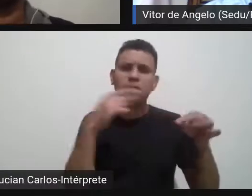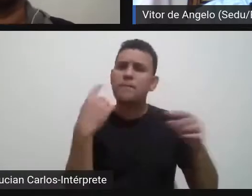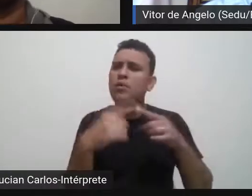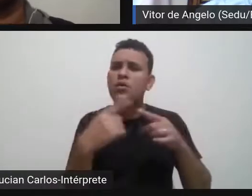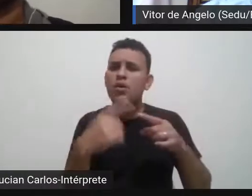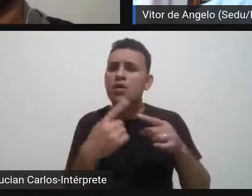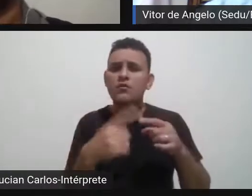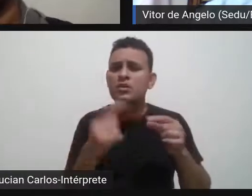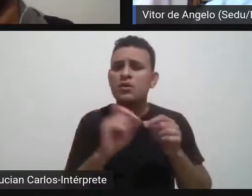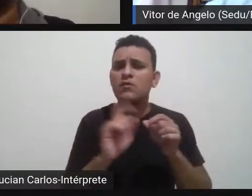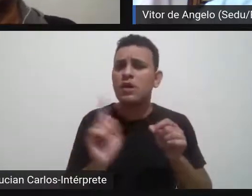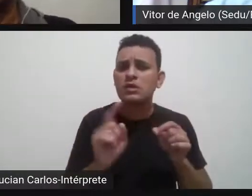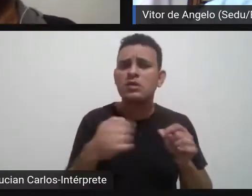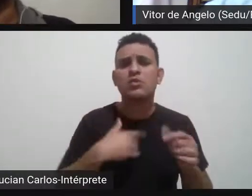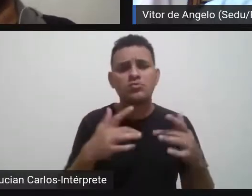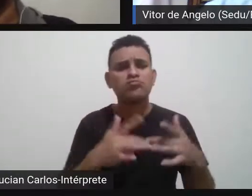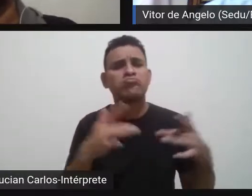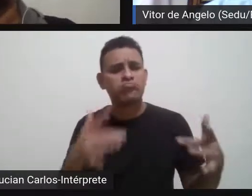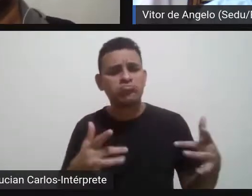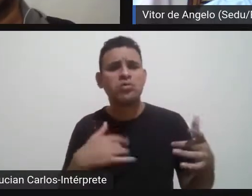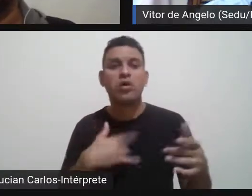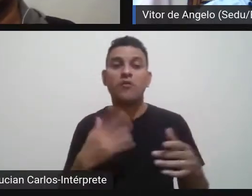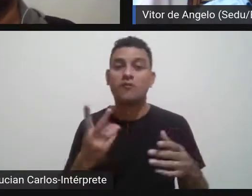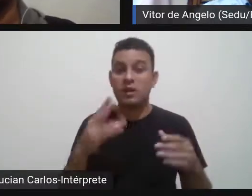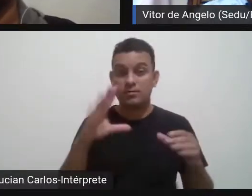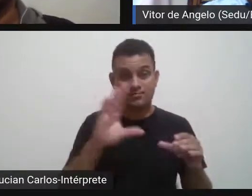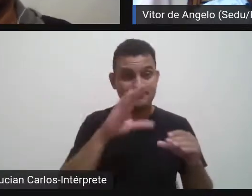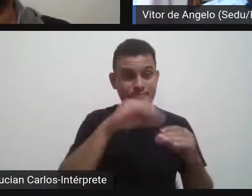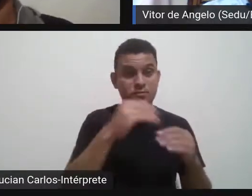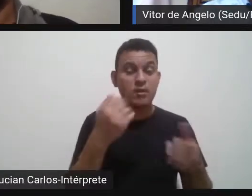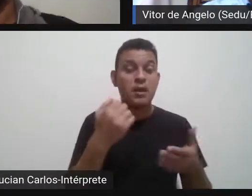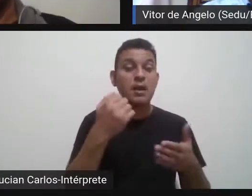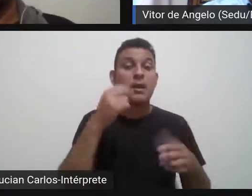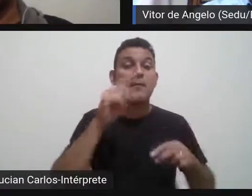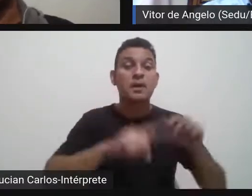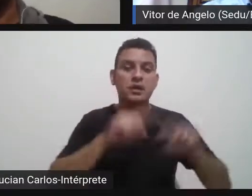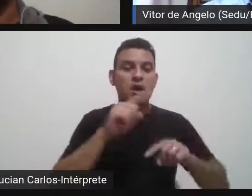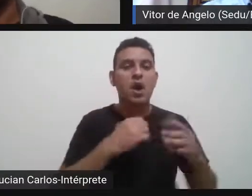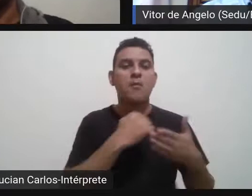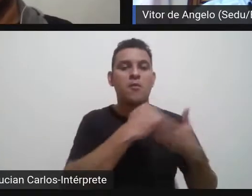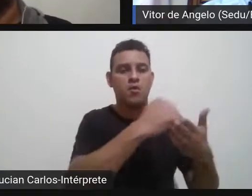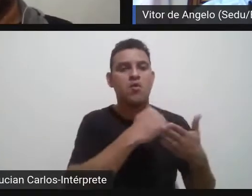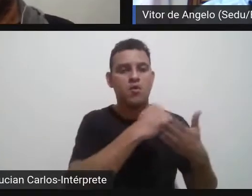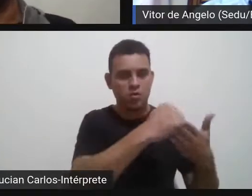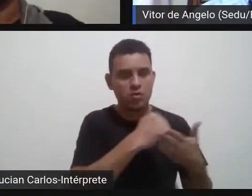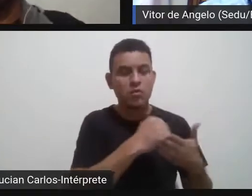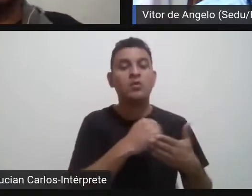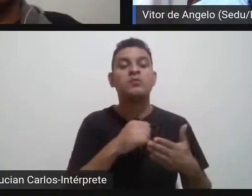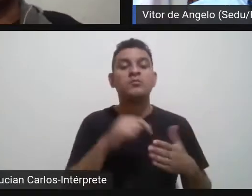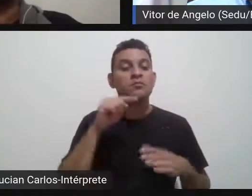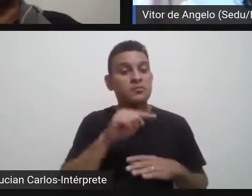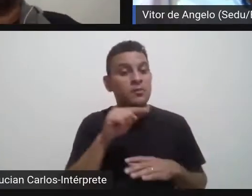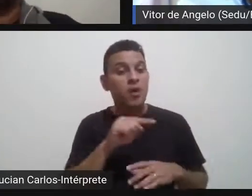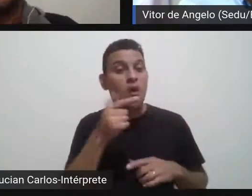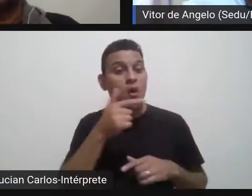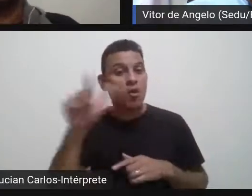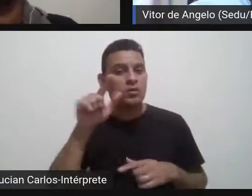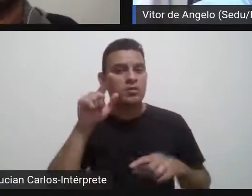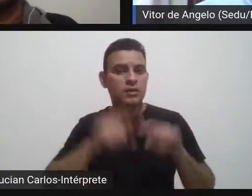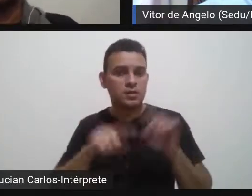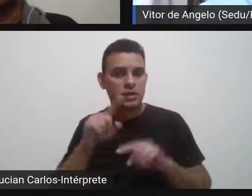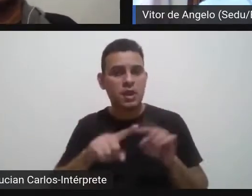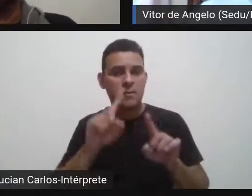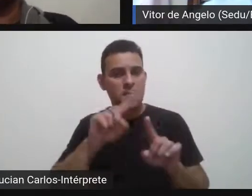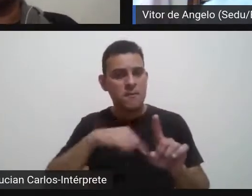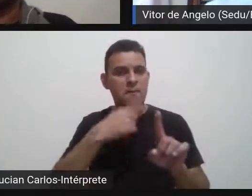deixou, eu estou à disposição, ou vai anexar um material de apoio para que, a partir daquele material, outro material a